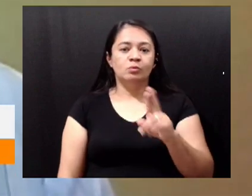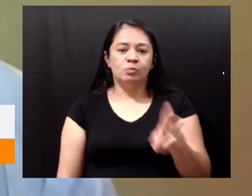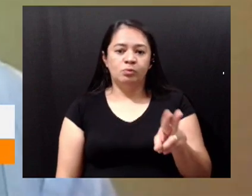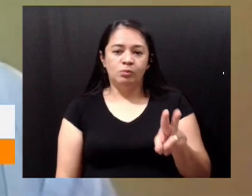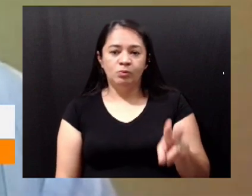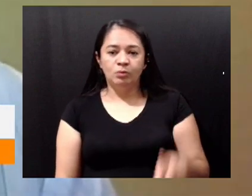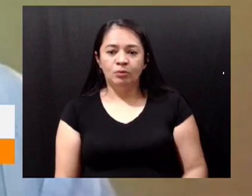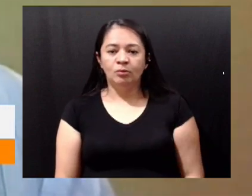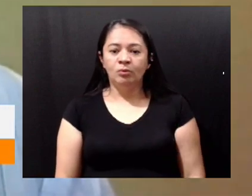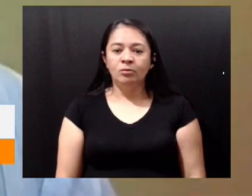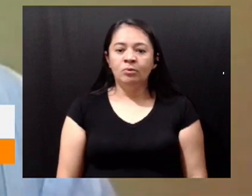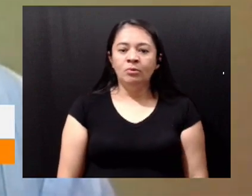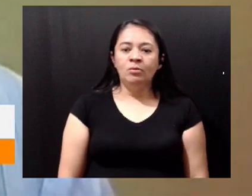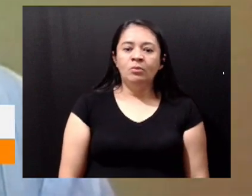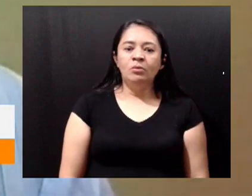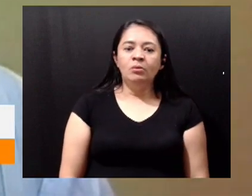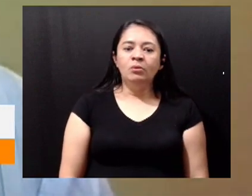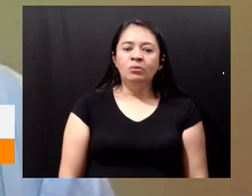As combinações, elas